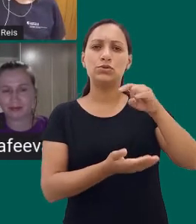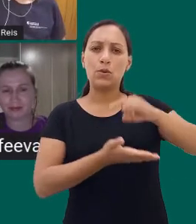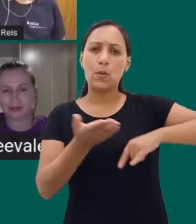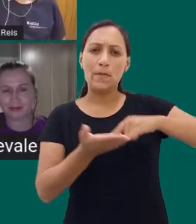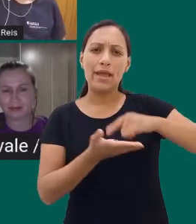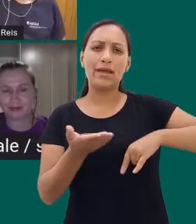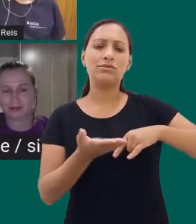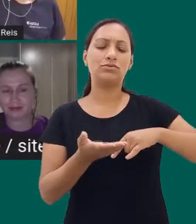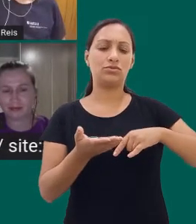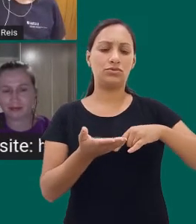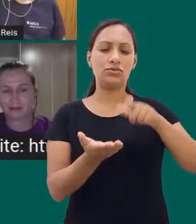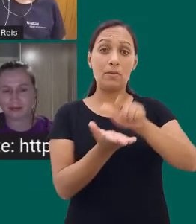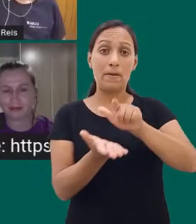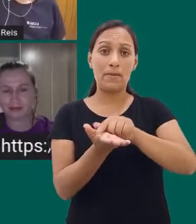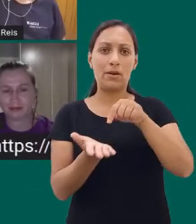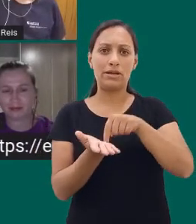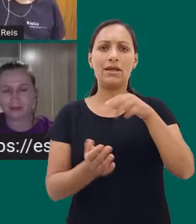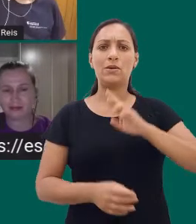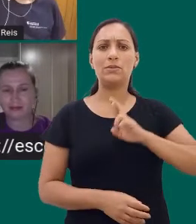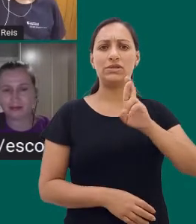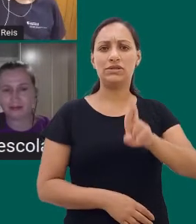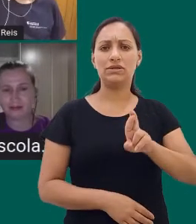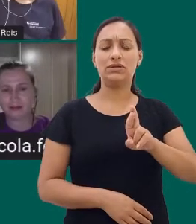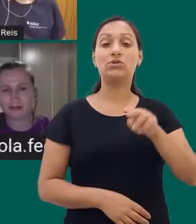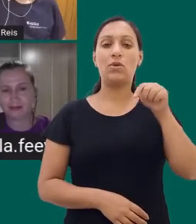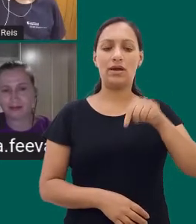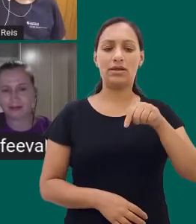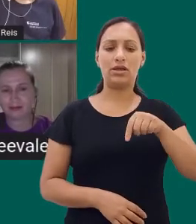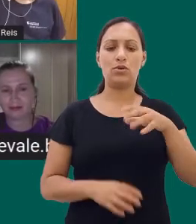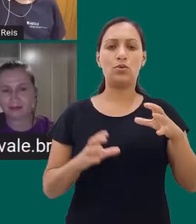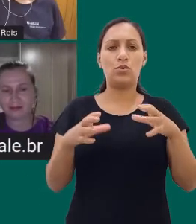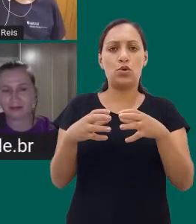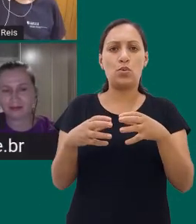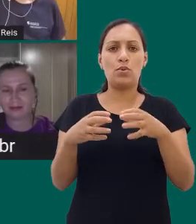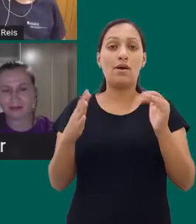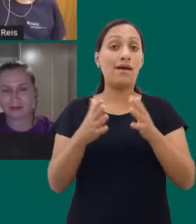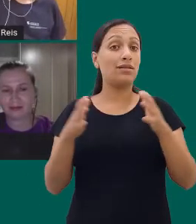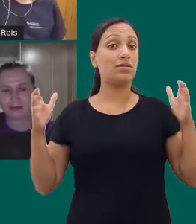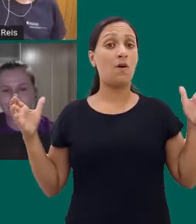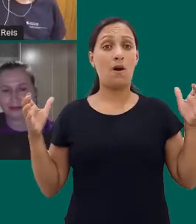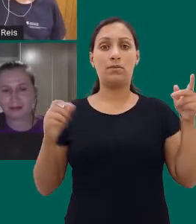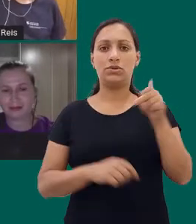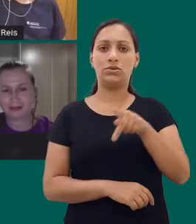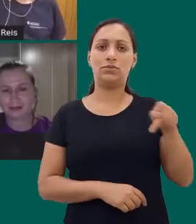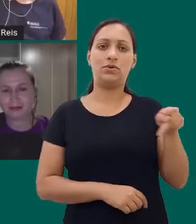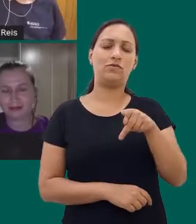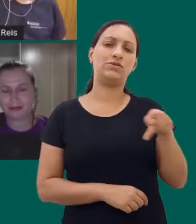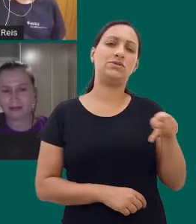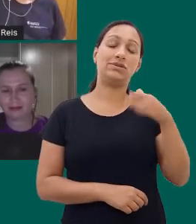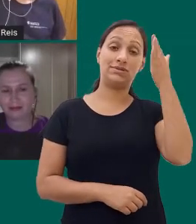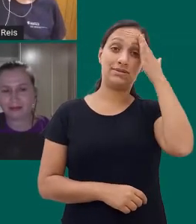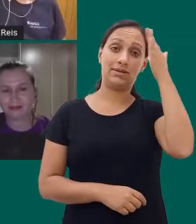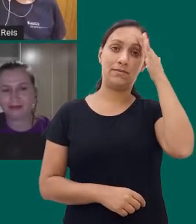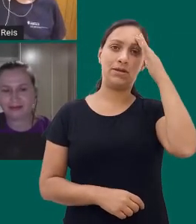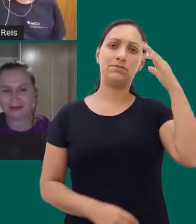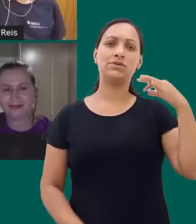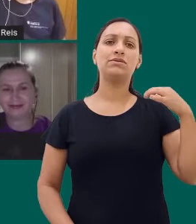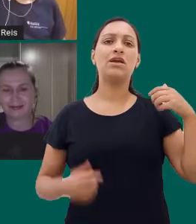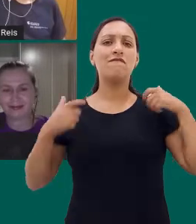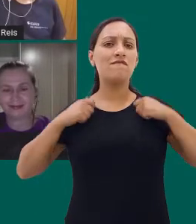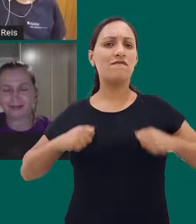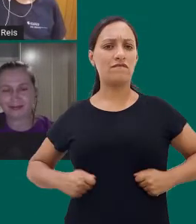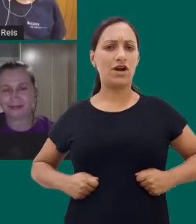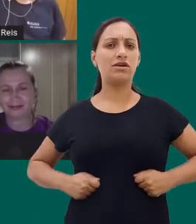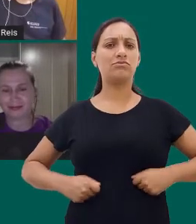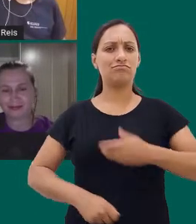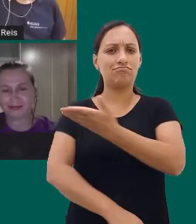Então, estamos aqui representando um grupo enorme aí de professores que a gente sabe que veste a camisa,